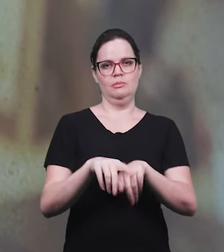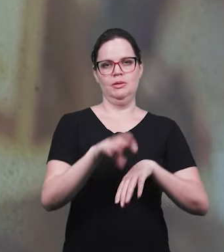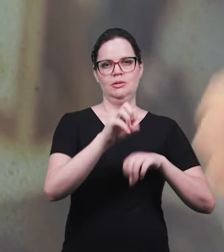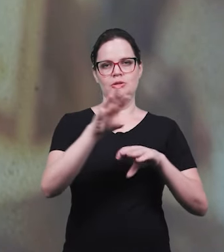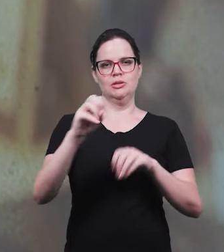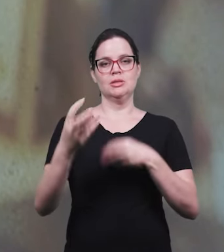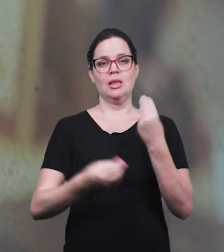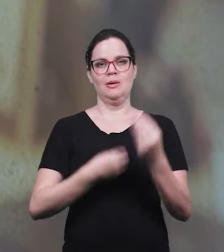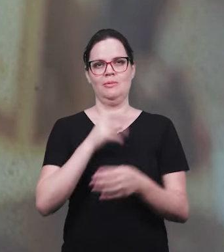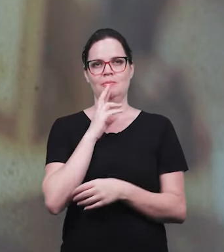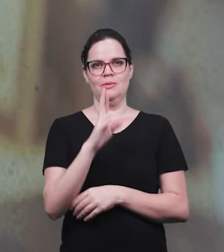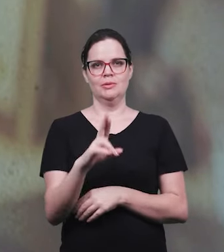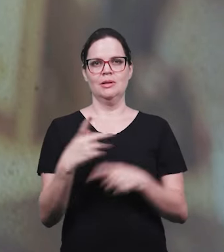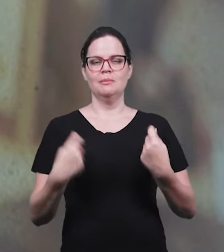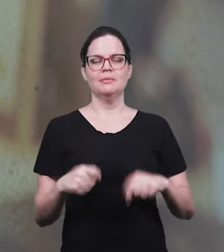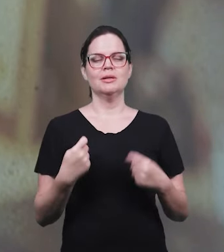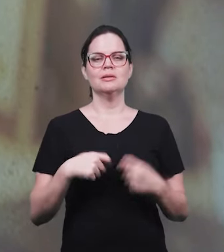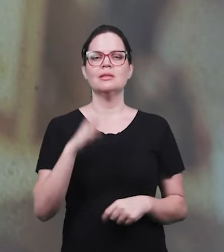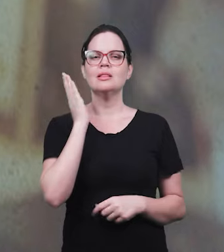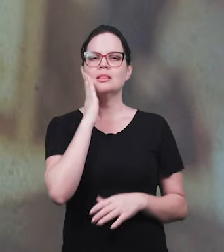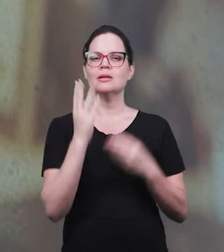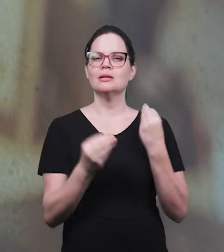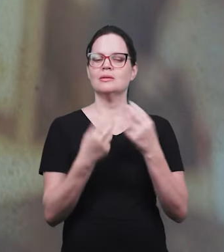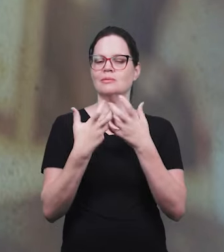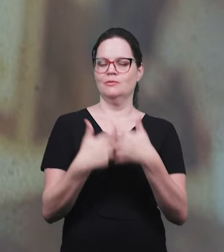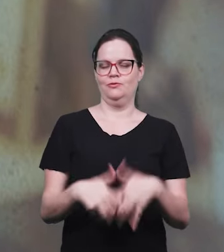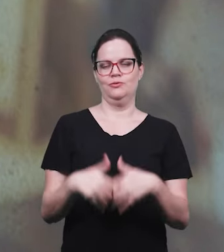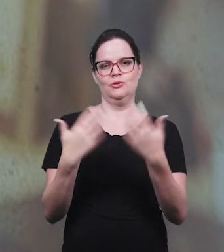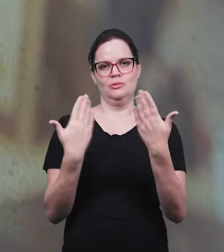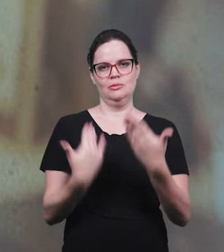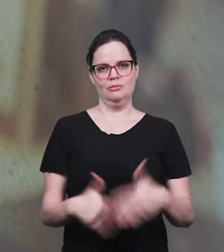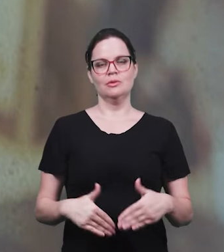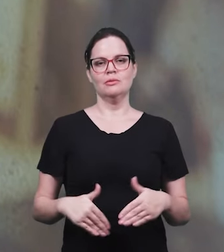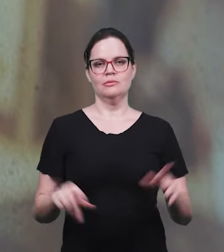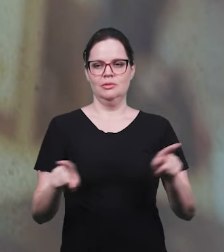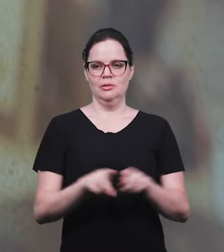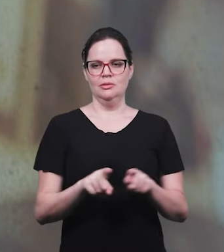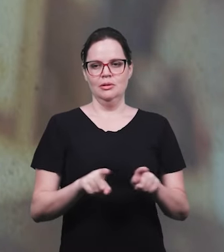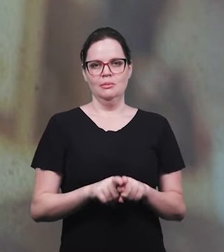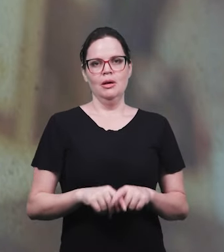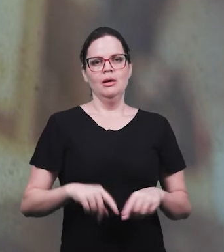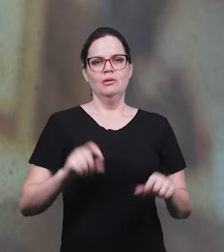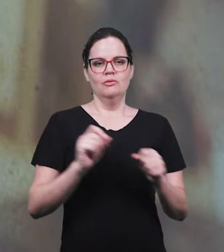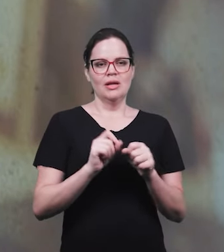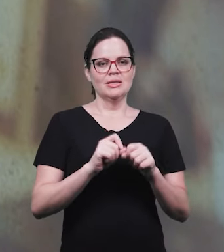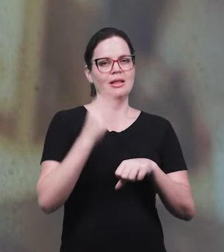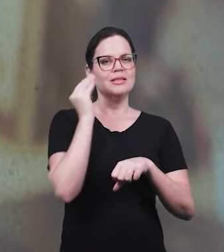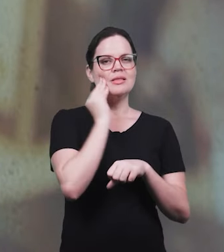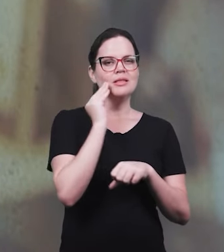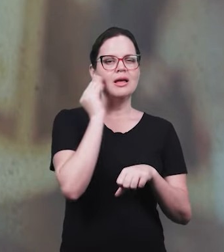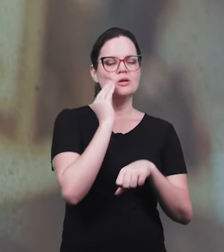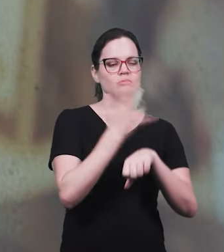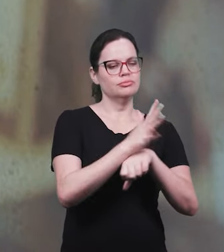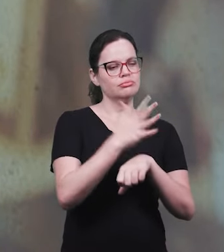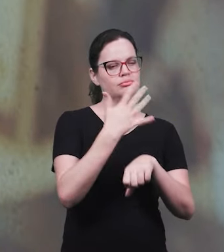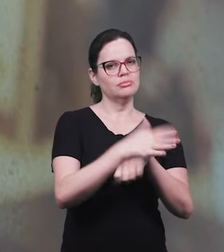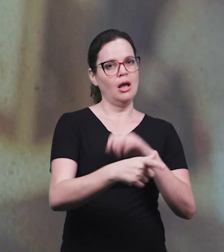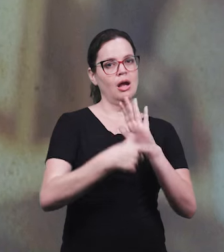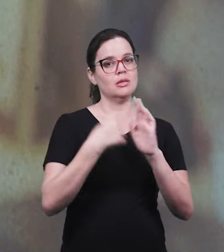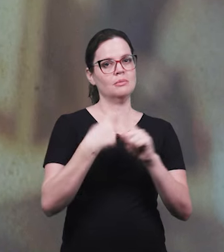você conhecer, é preciso entender como que a prova funciona e fazer essas provas de forma antecipada, até tira um pouco